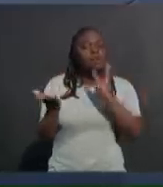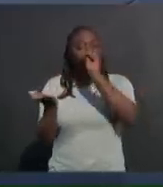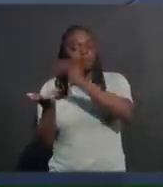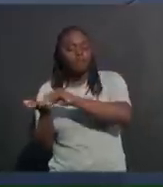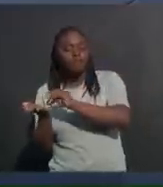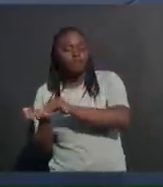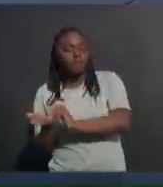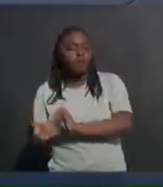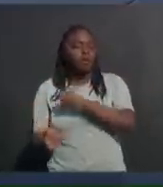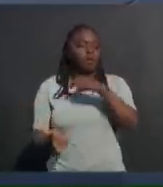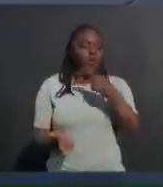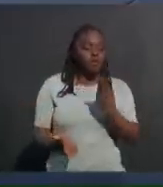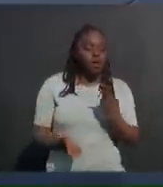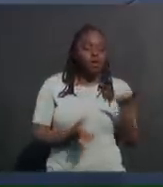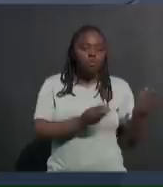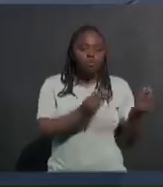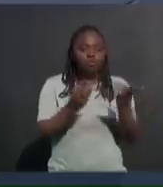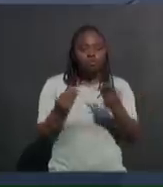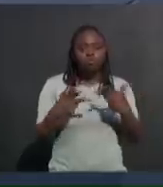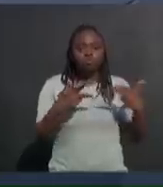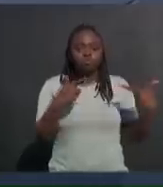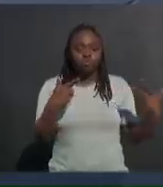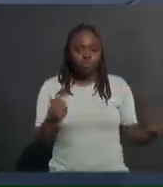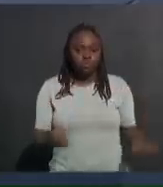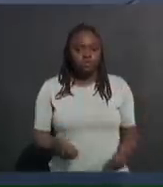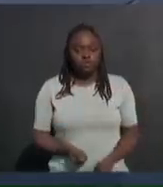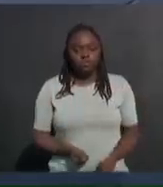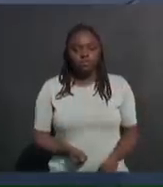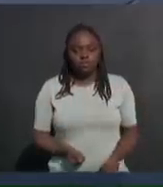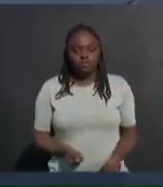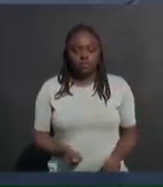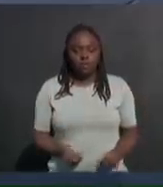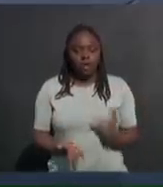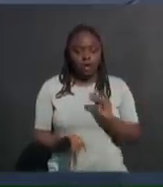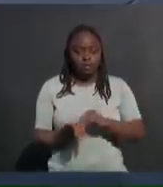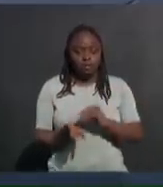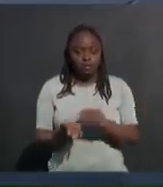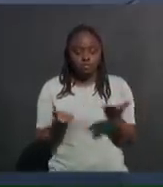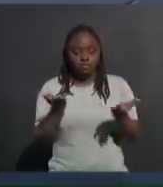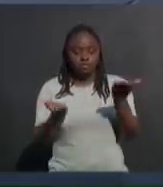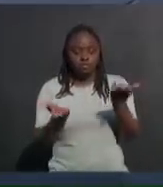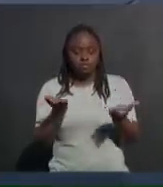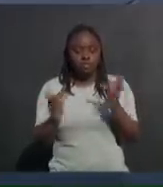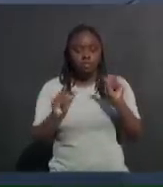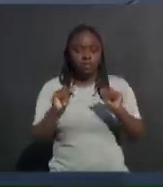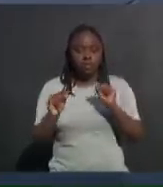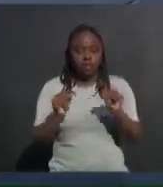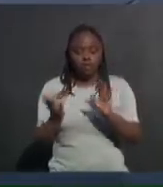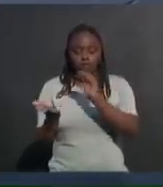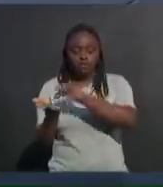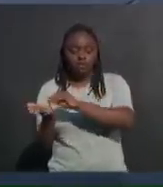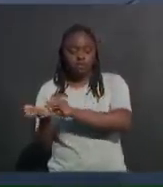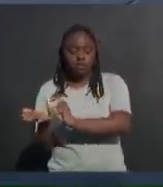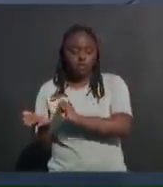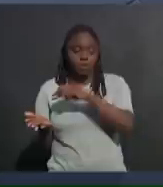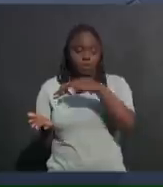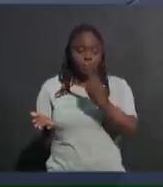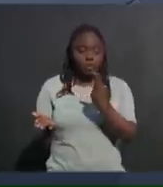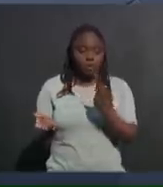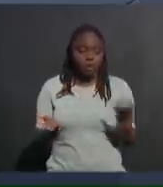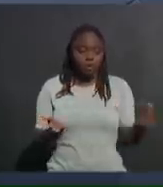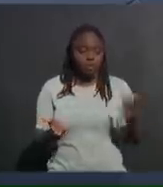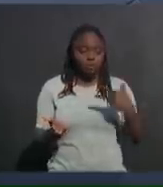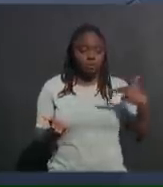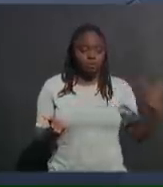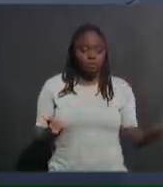exageros. Todo desequilíbrio é falta ou exagero. E eu fico triste porque as faltas geralmente